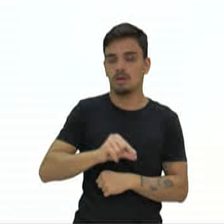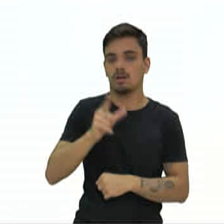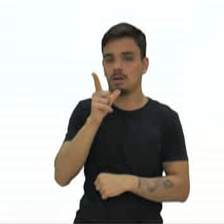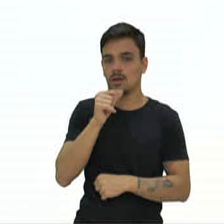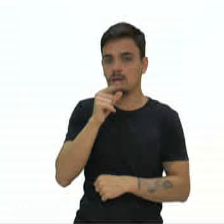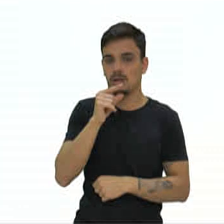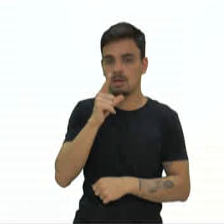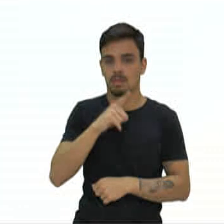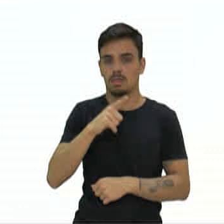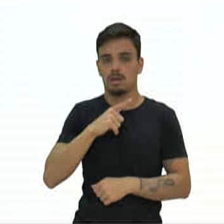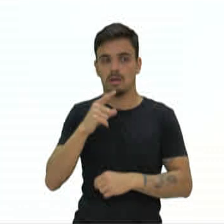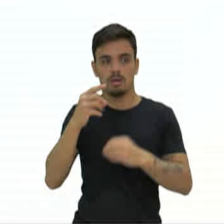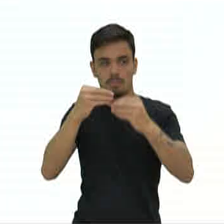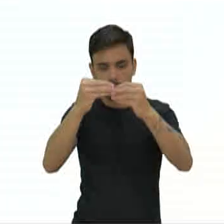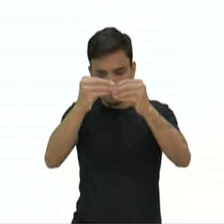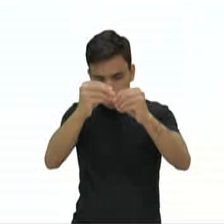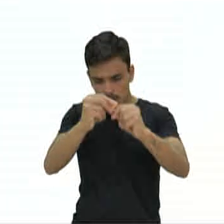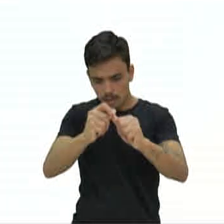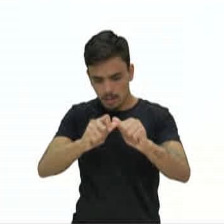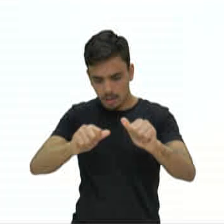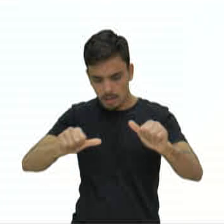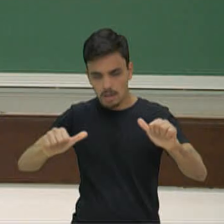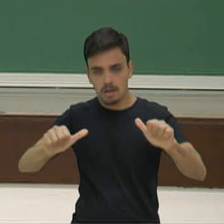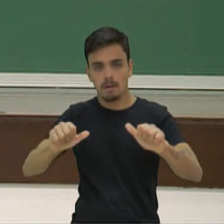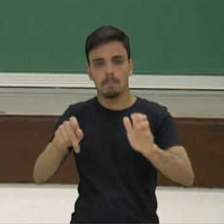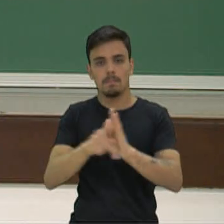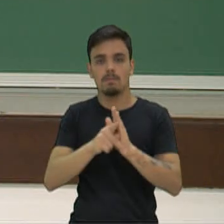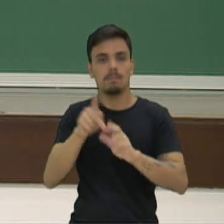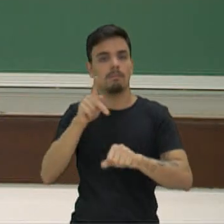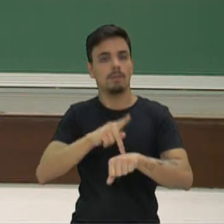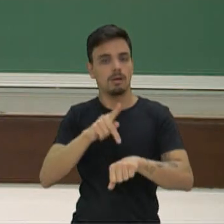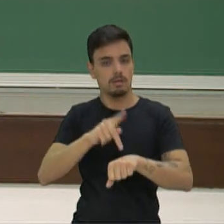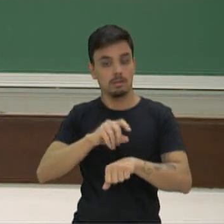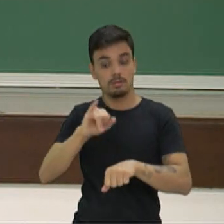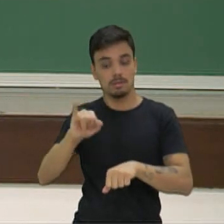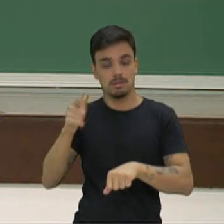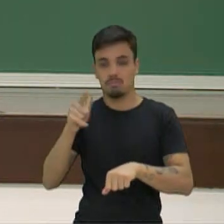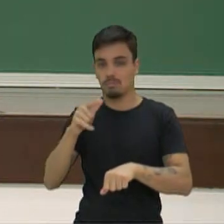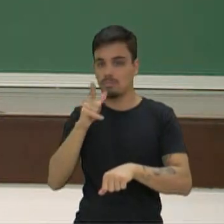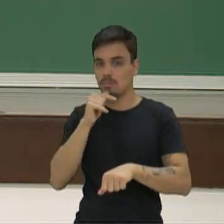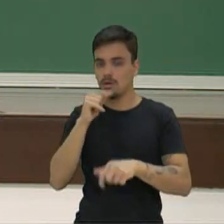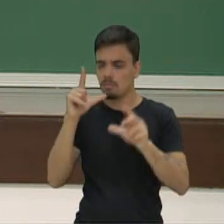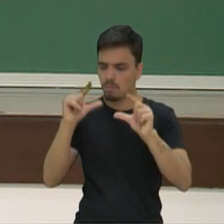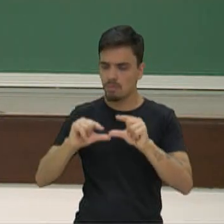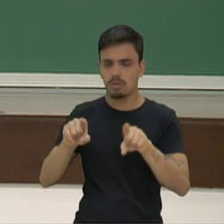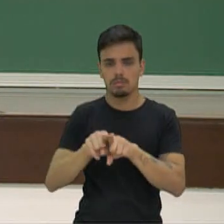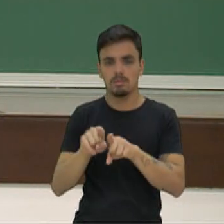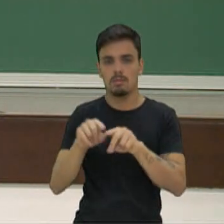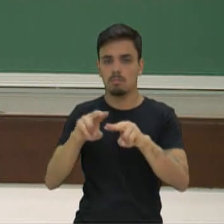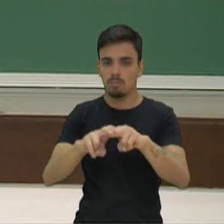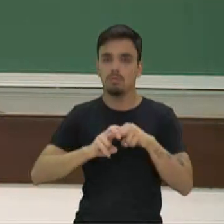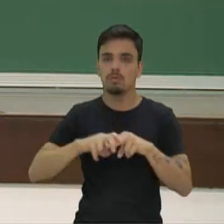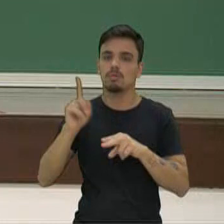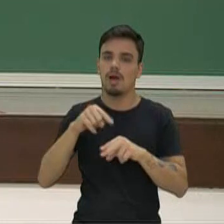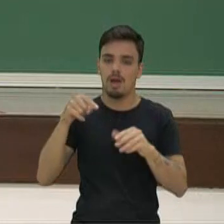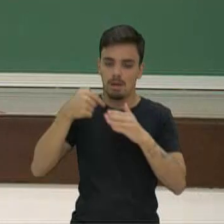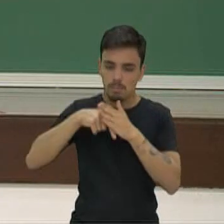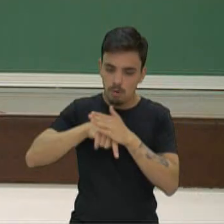menos decomposição da rocha, se tem menos água. Portanto, você tem um solo menos